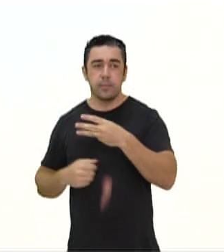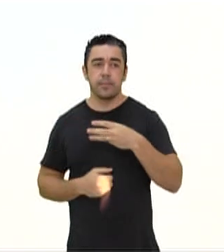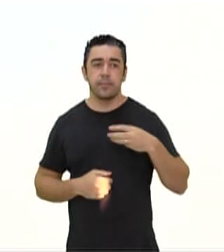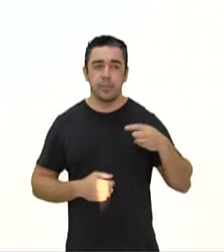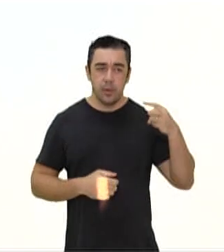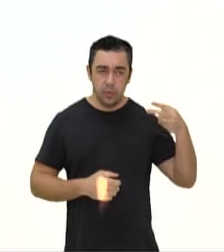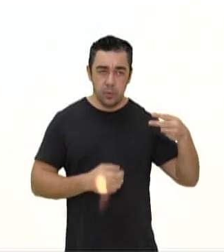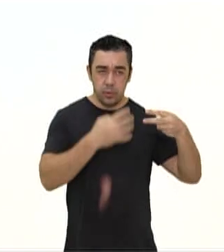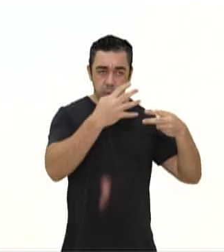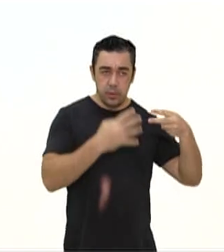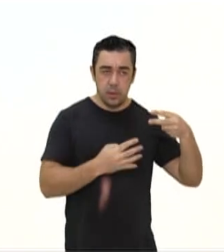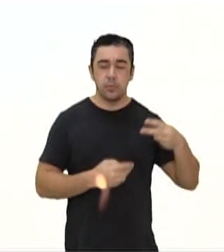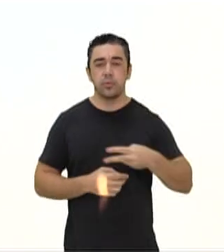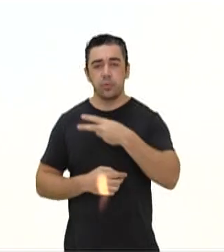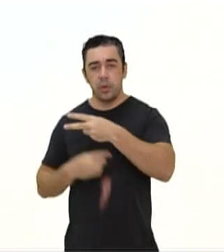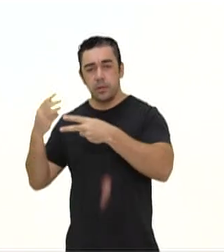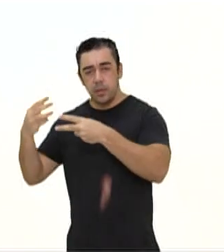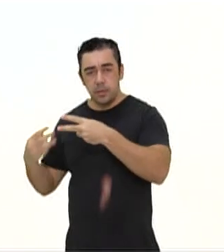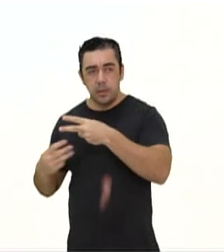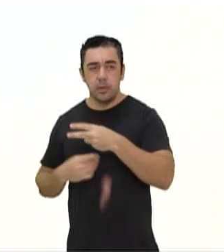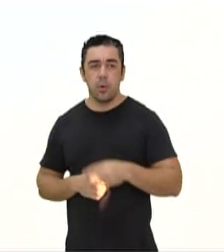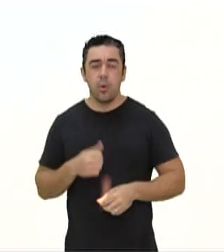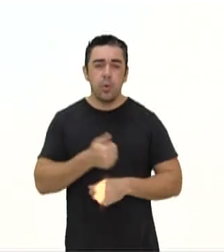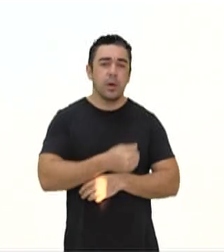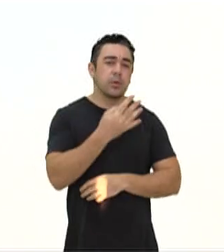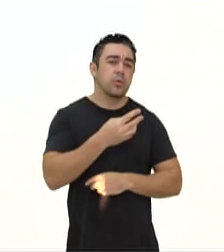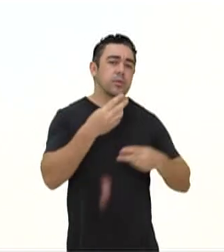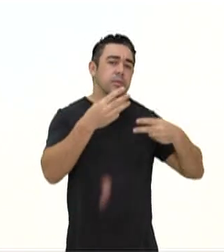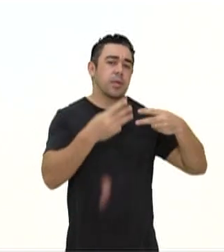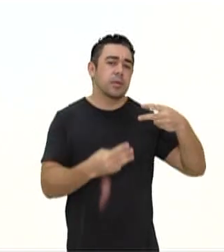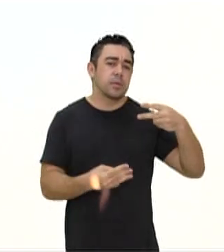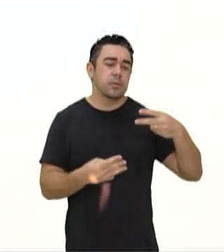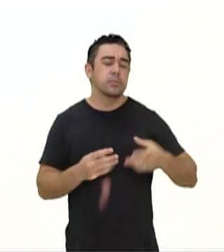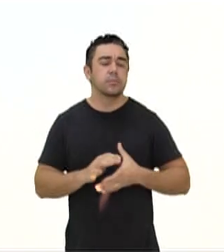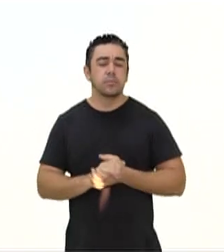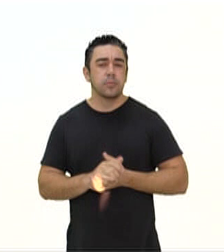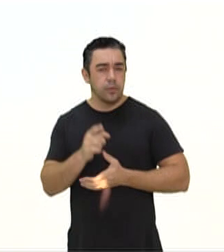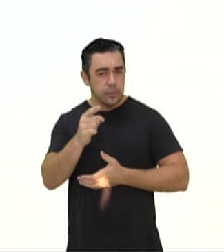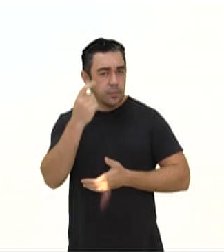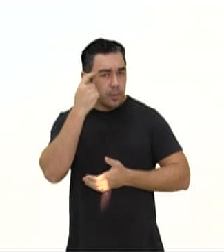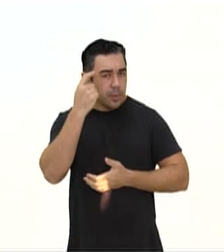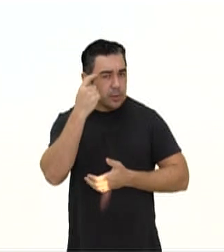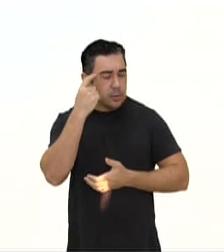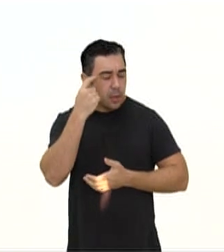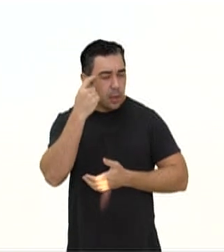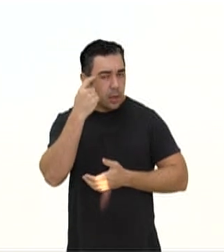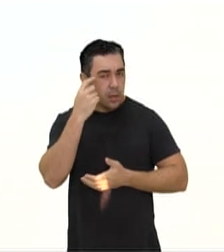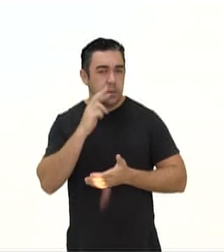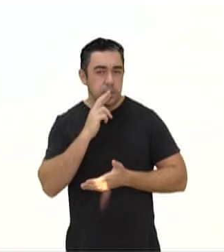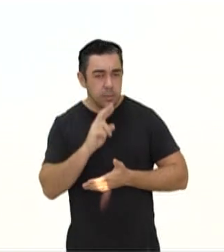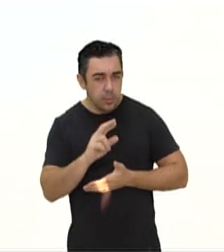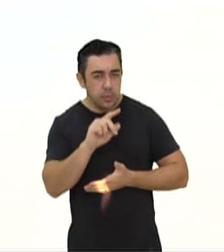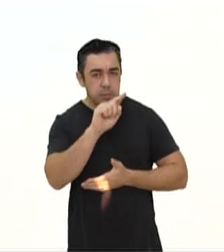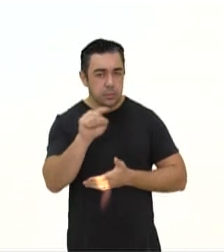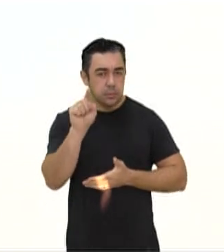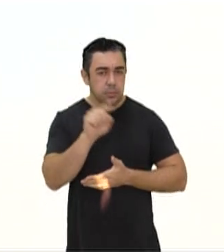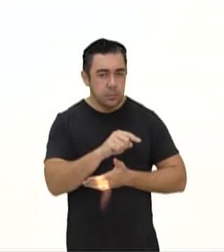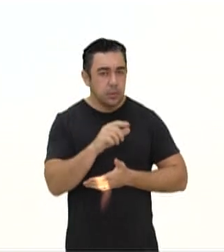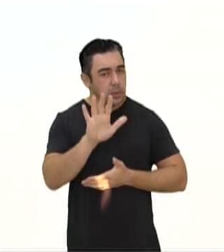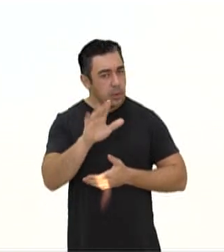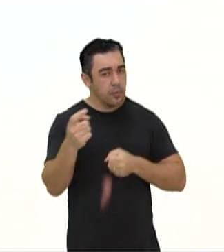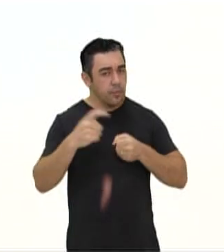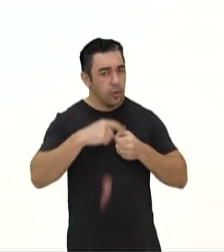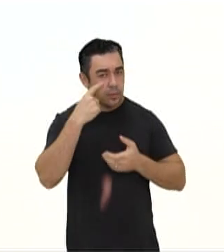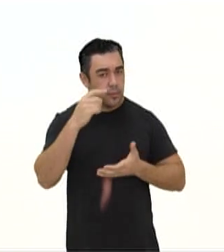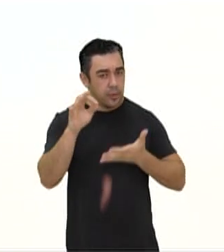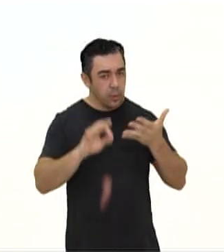2 tercetos ou 14 tercetos. Então, vocês vão pensar um pouquinho, colocar ali e eu já volto